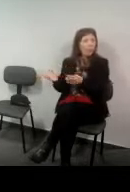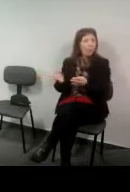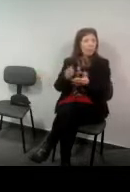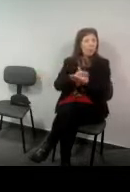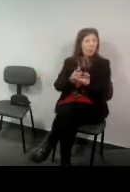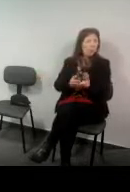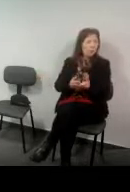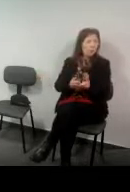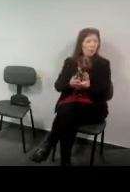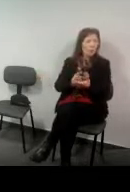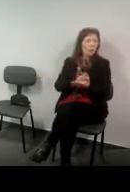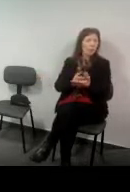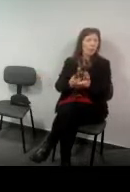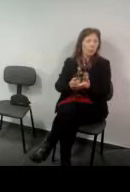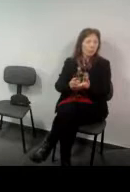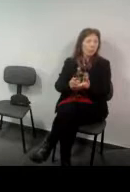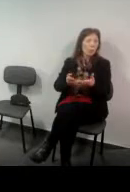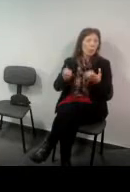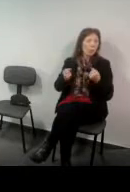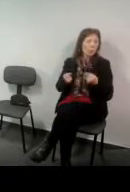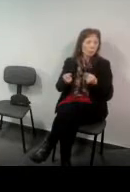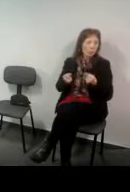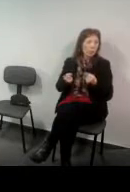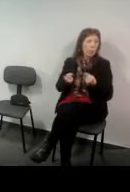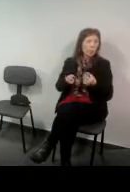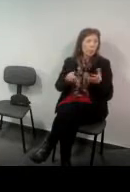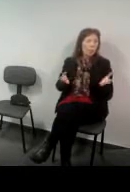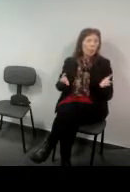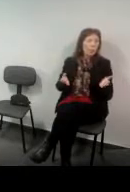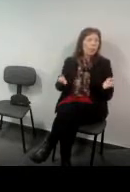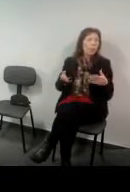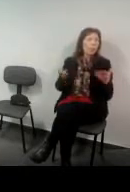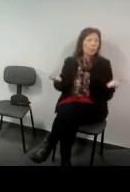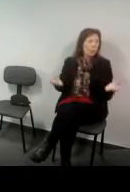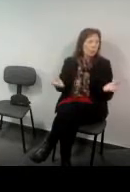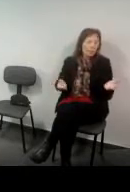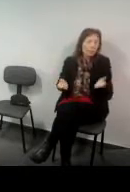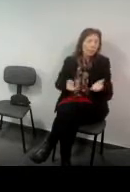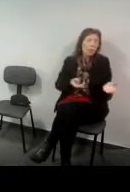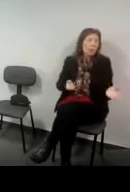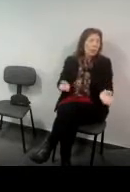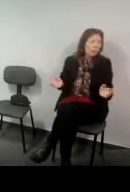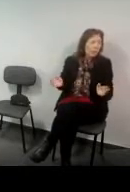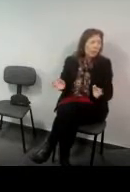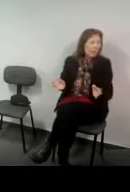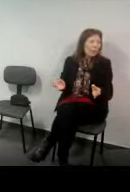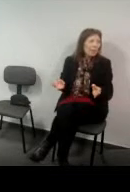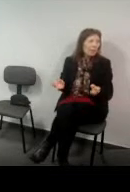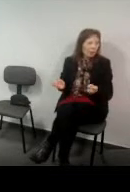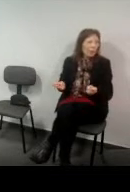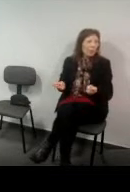né? Então, você já vem com o diagnóstico de hipertensão, fica mais fácil para você, porque senão, como é que você vai saber? Aqui nós não medimos a pressão de